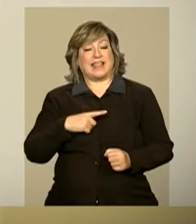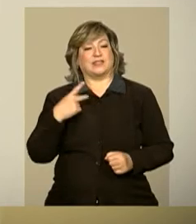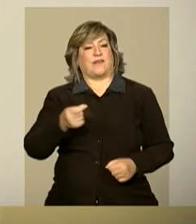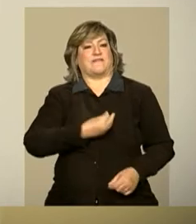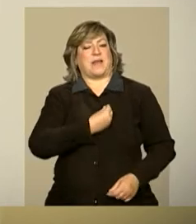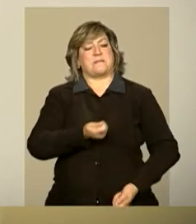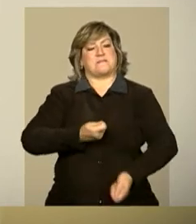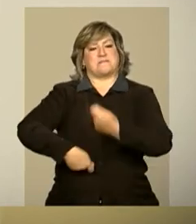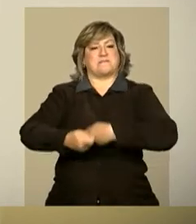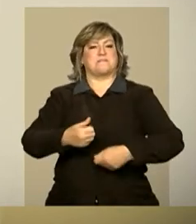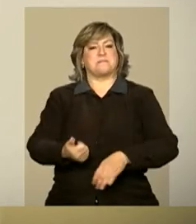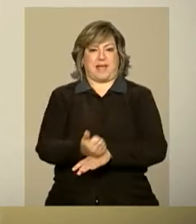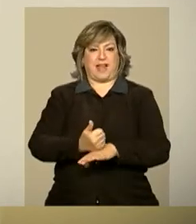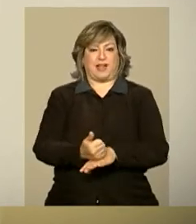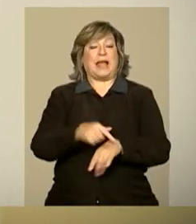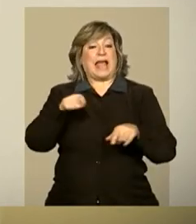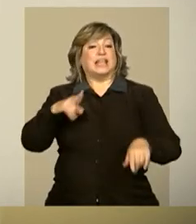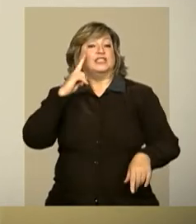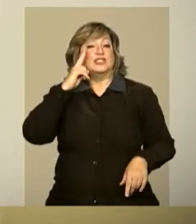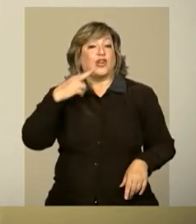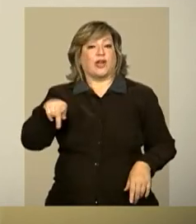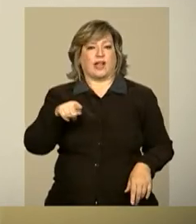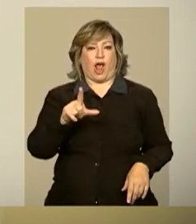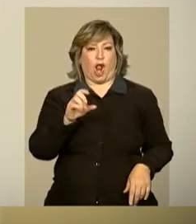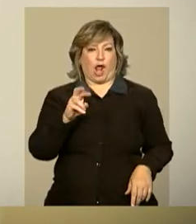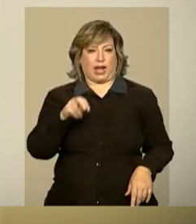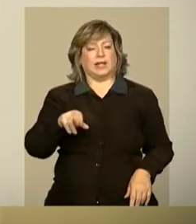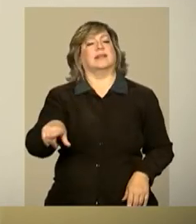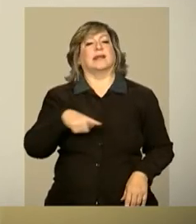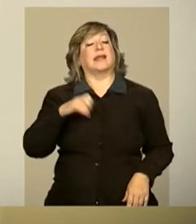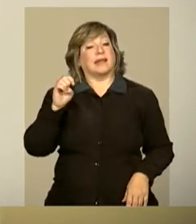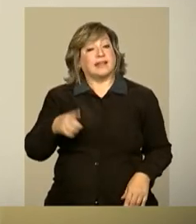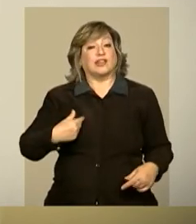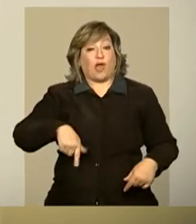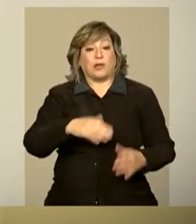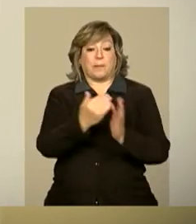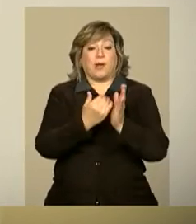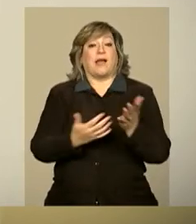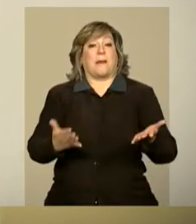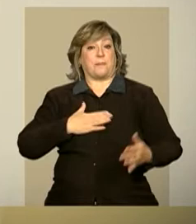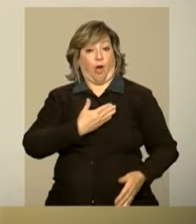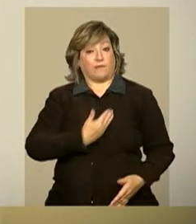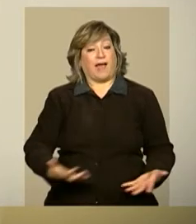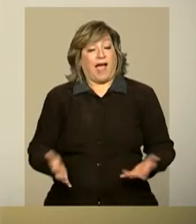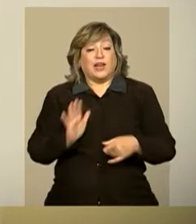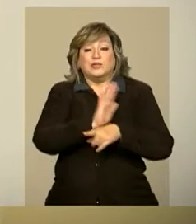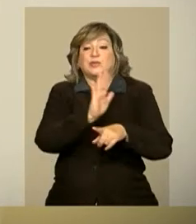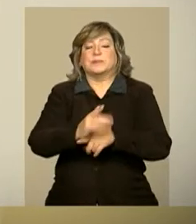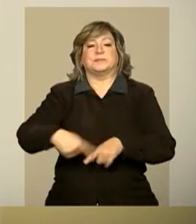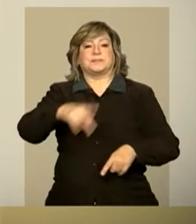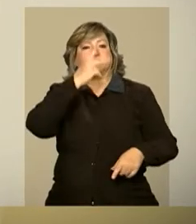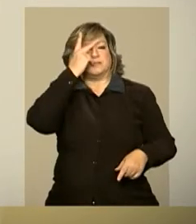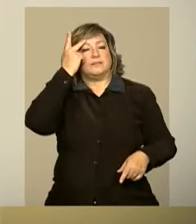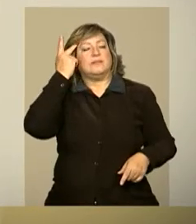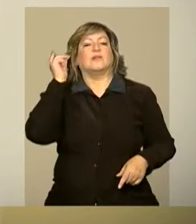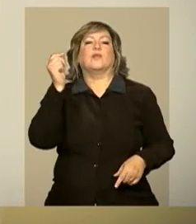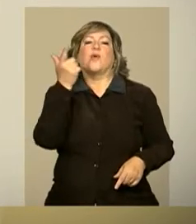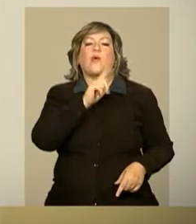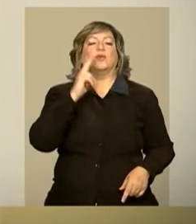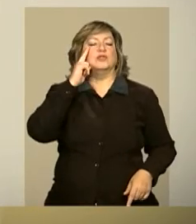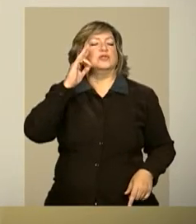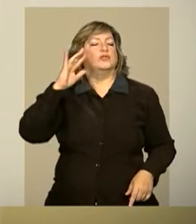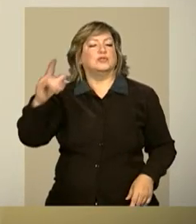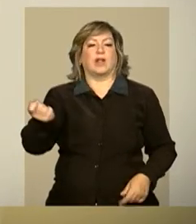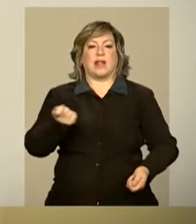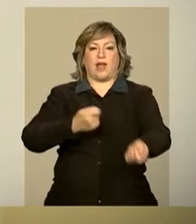vida melhor esse sonho da Lorena é um objetivo do programa crescer e do meu governo que é Luciano ajudar a realizar